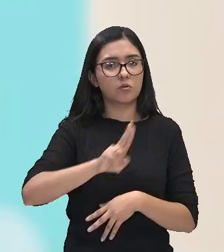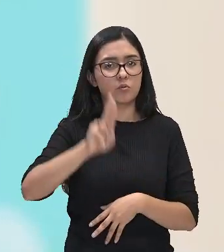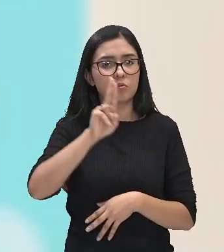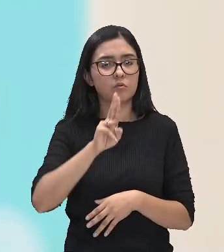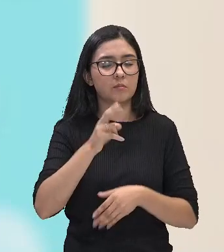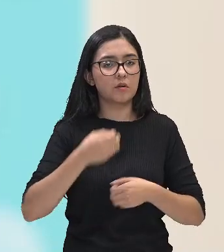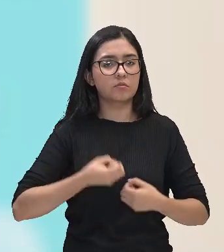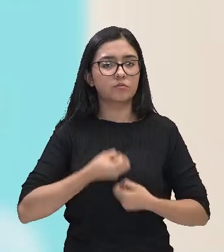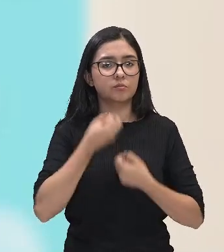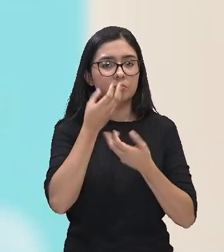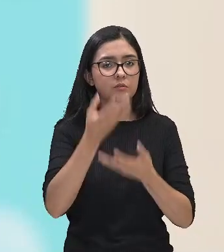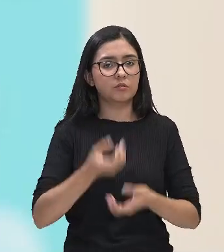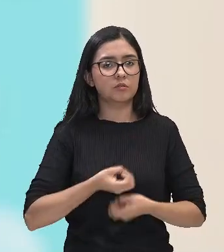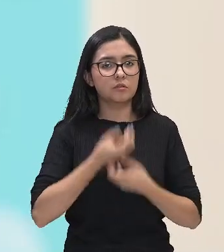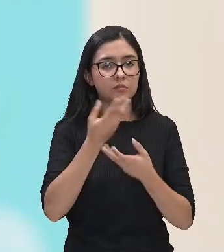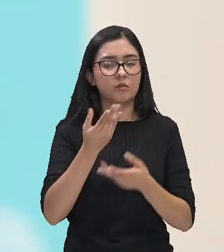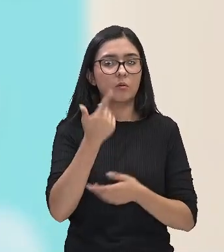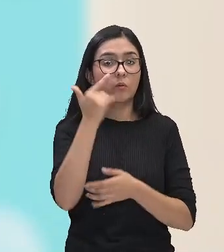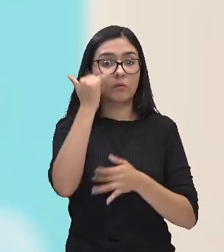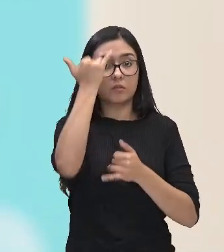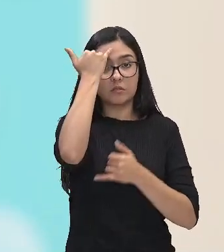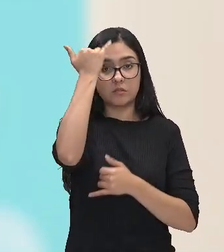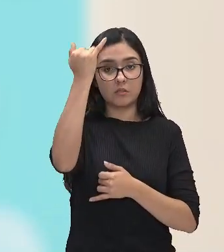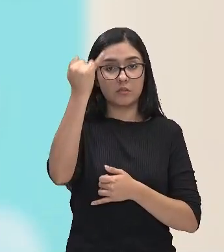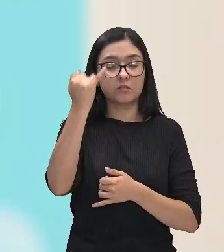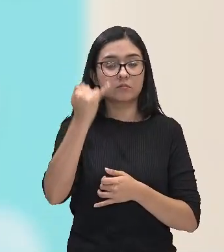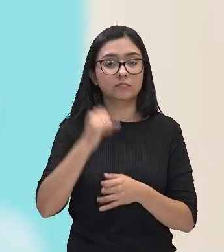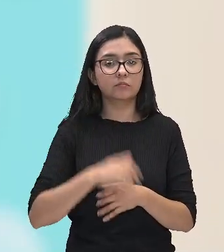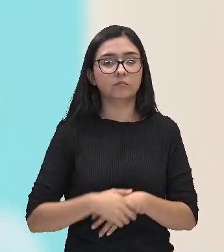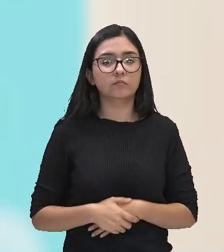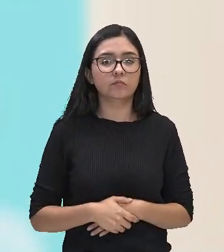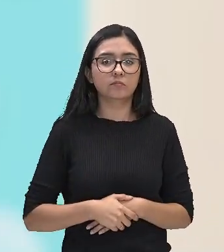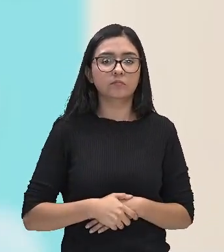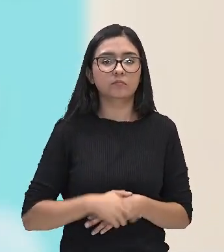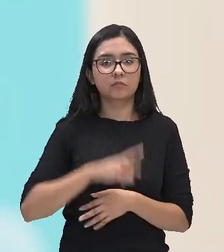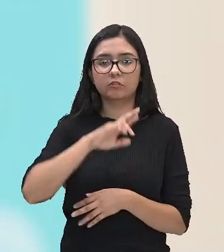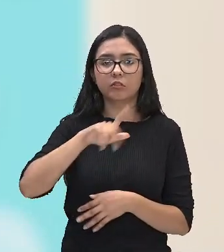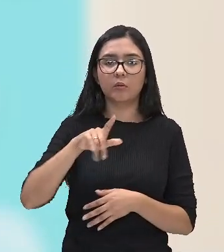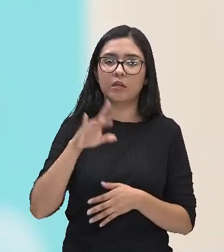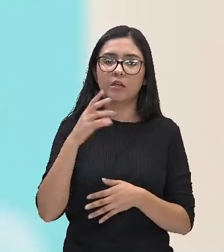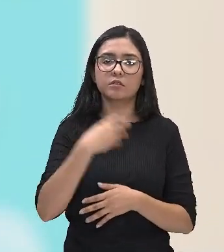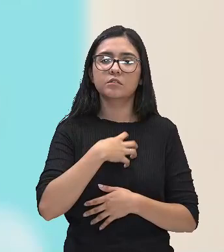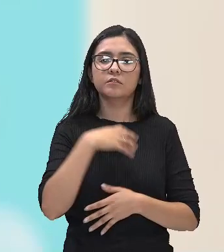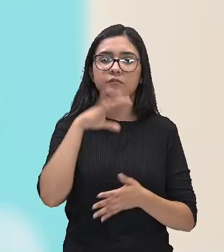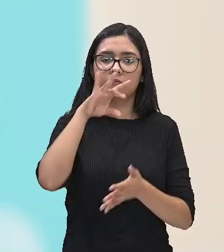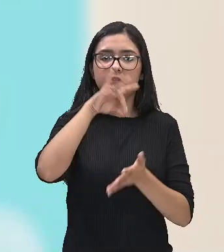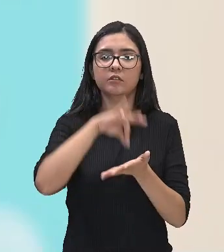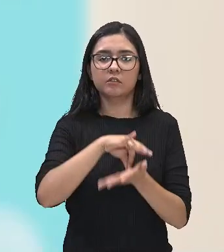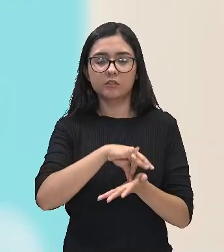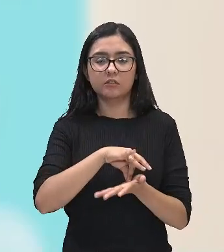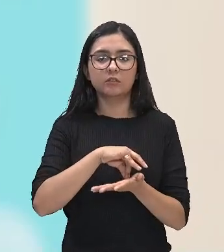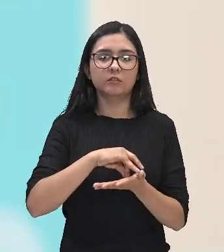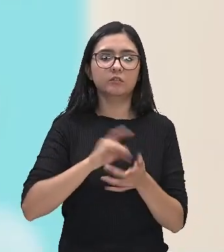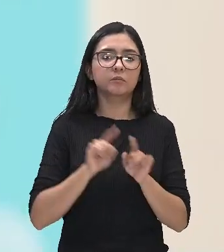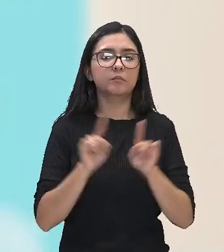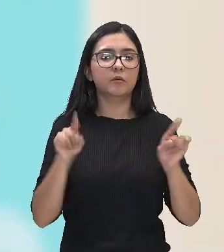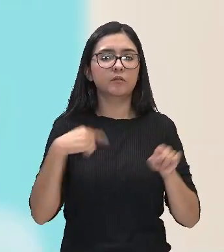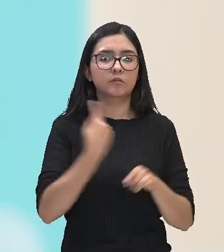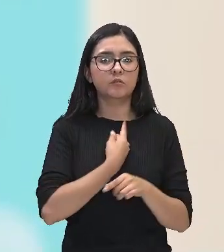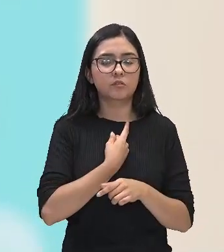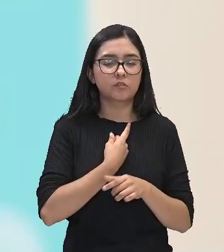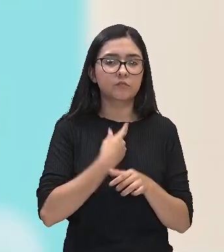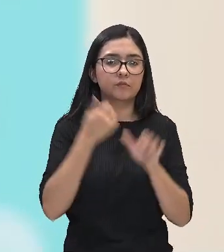expressar outras ideias, sem ser o que ele realmente sente. Mas, de qualquer maneira, a gente vai analisar